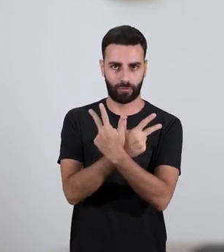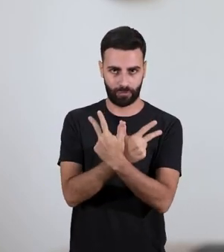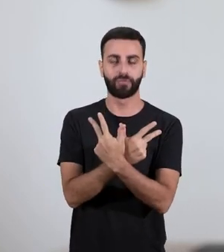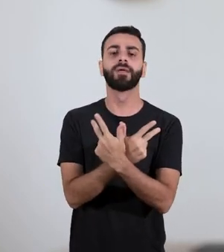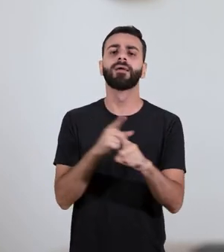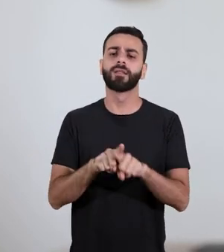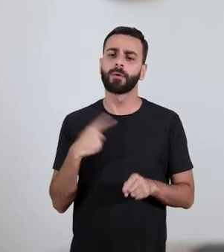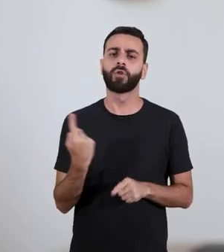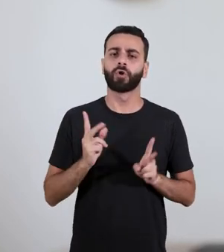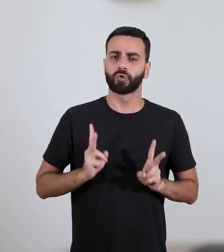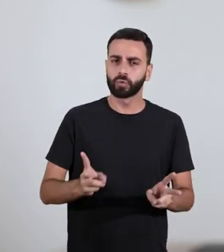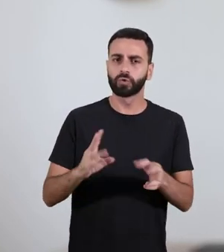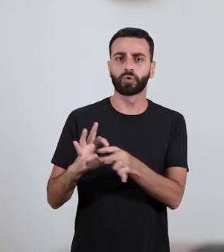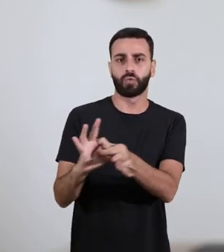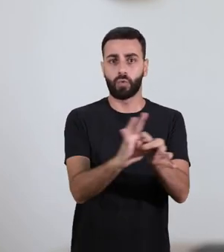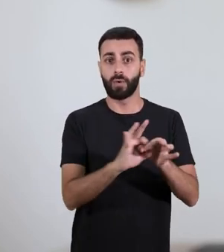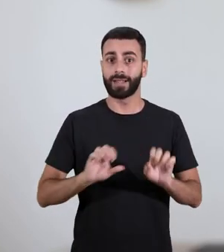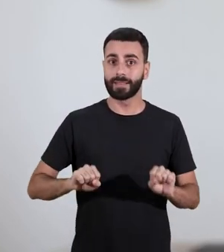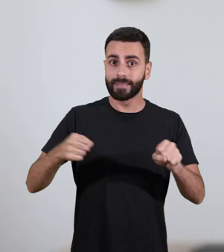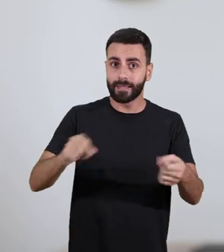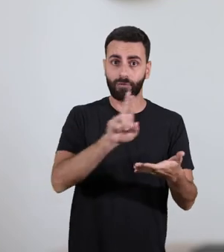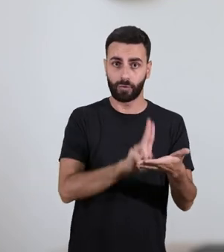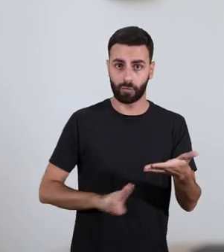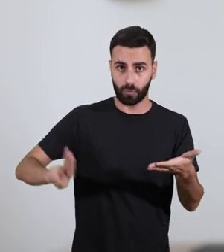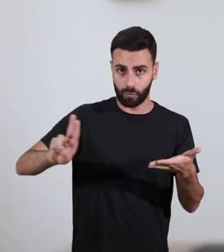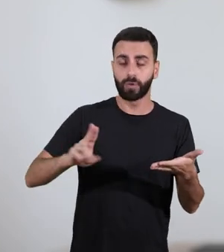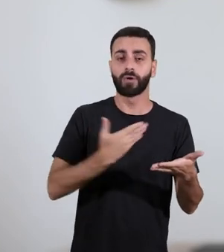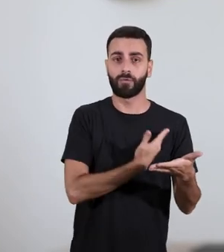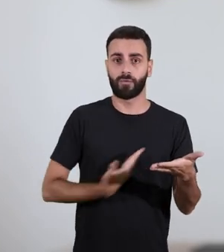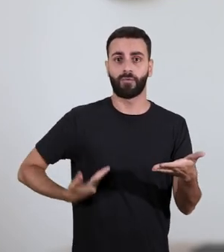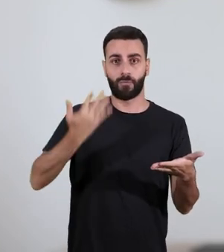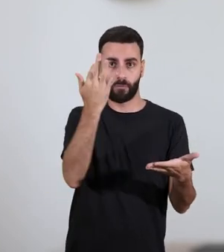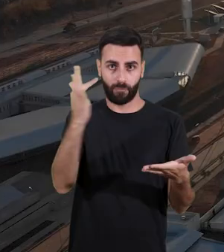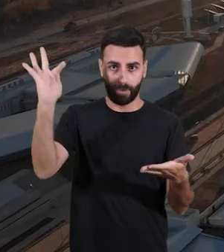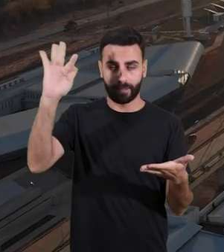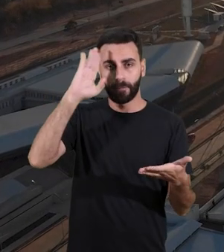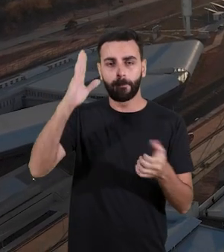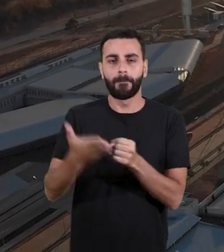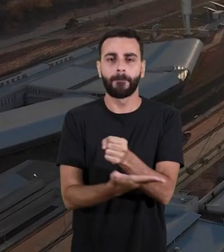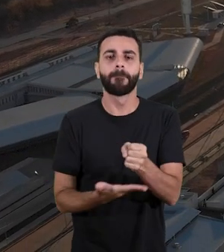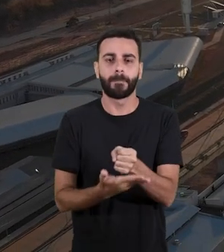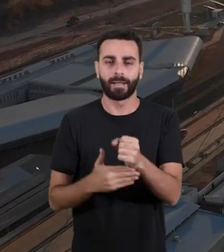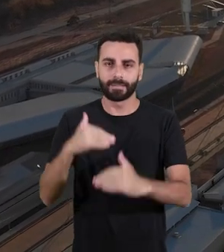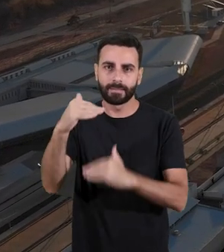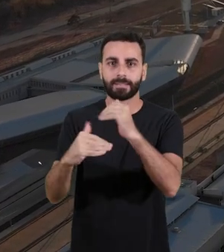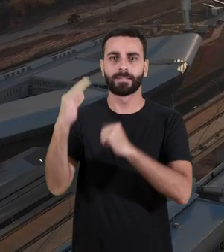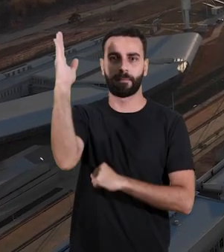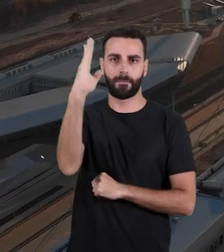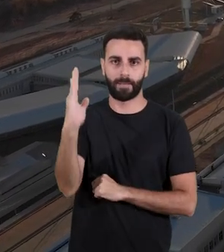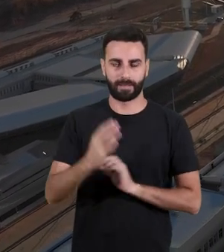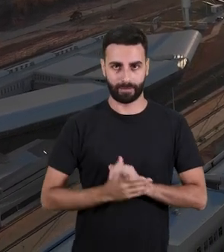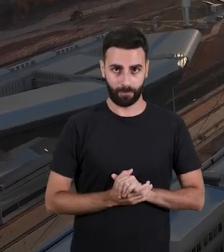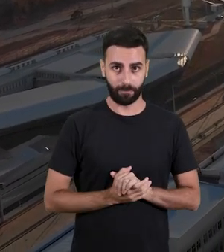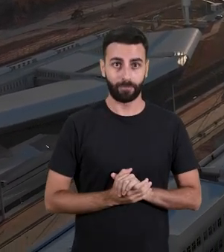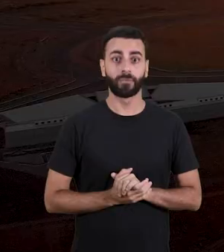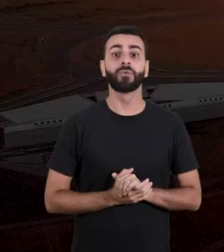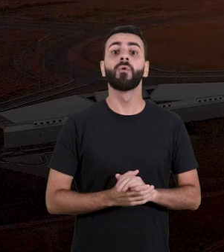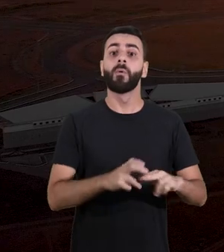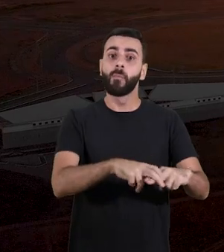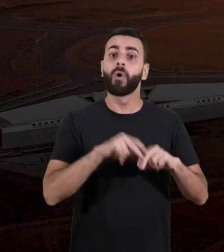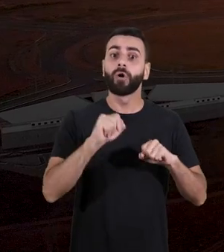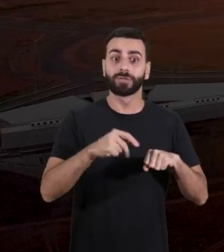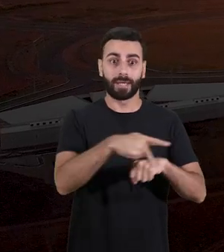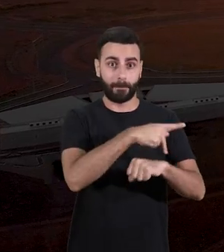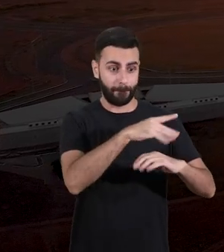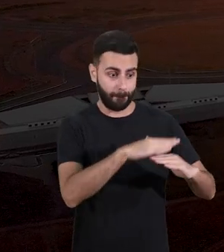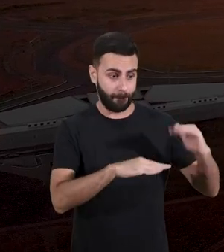UFV. Que continuemos unidos na defesa das universidades públicas federais, fundamentais para o desenvolvimento do Brasil. Afinal,